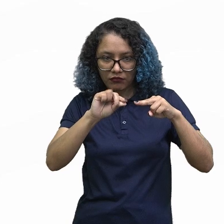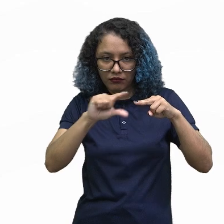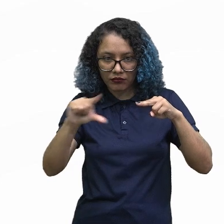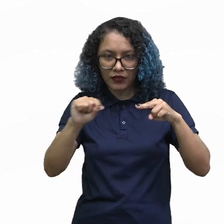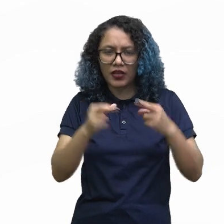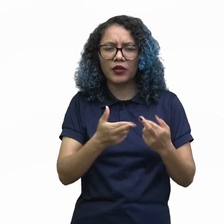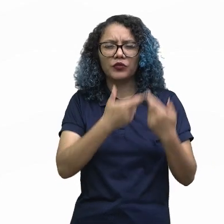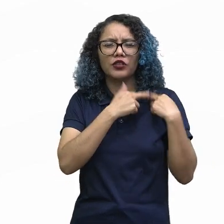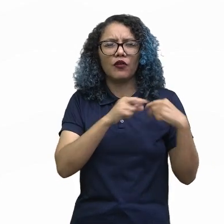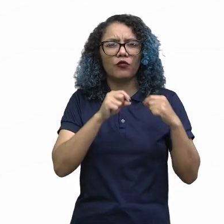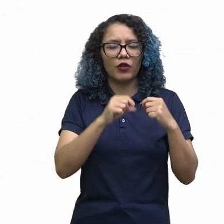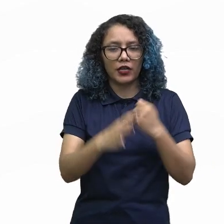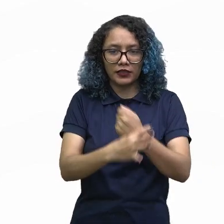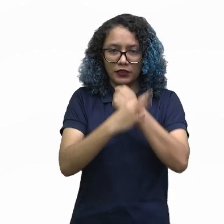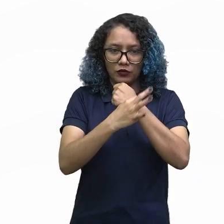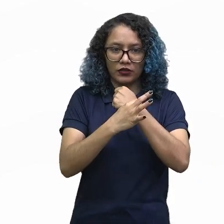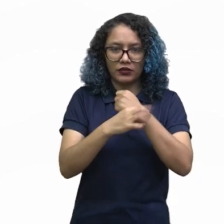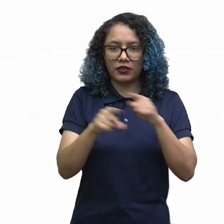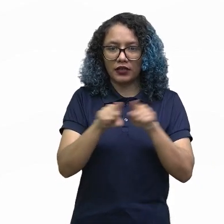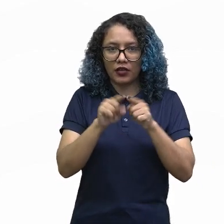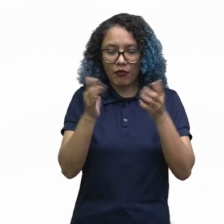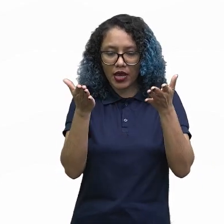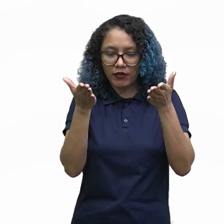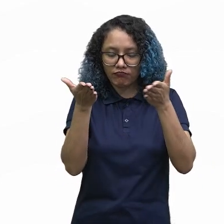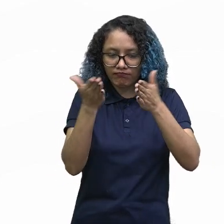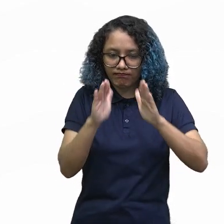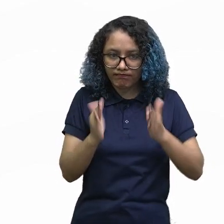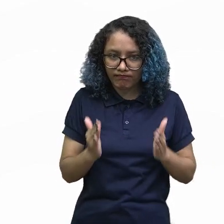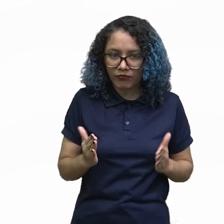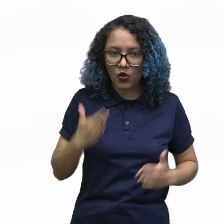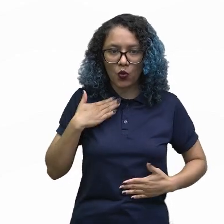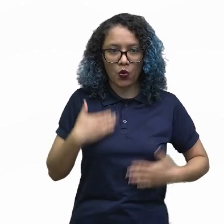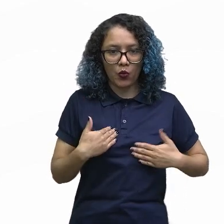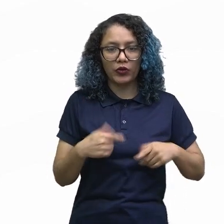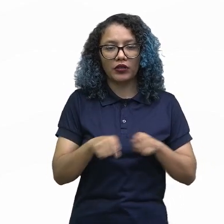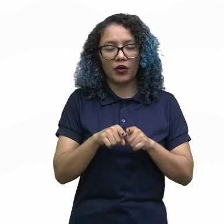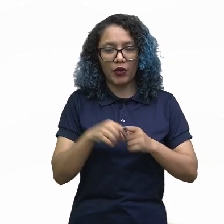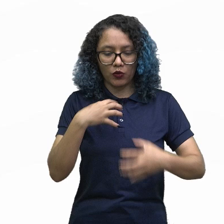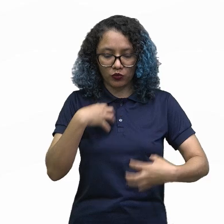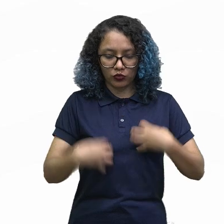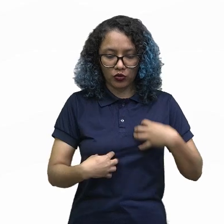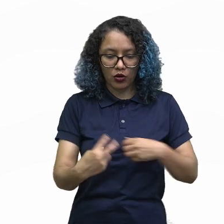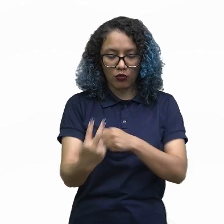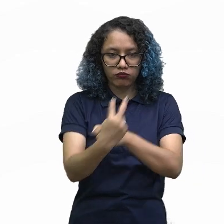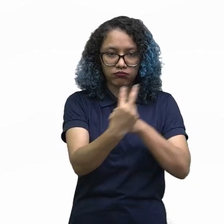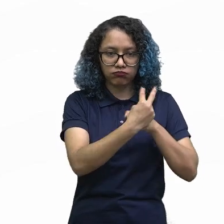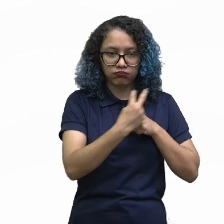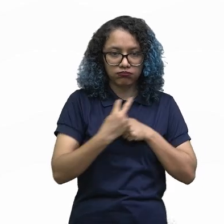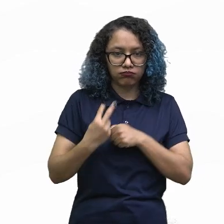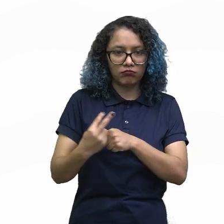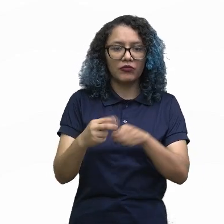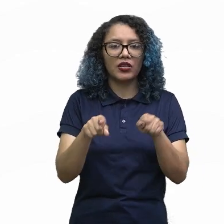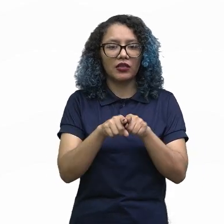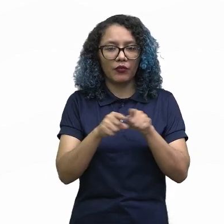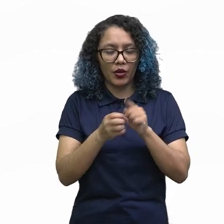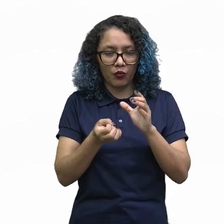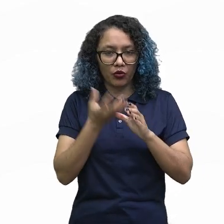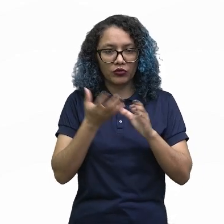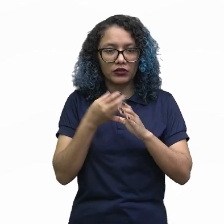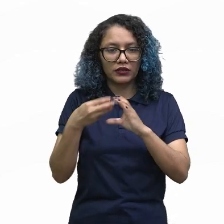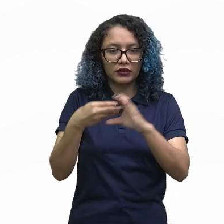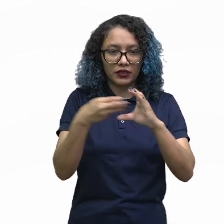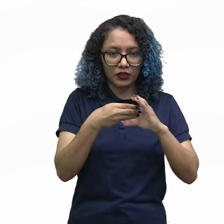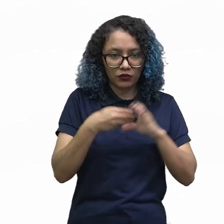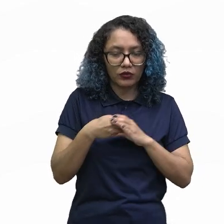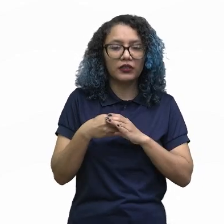dar forma ao corpo, protege os órgãos internos, produção de células sanguíneas na medula